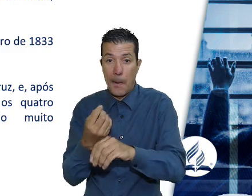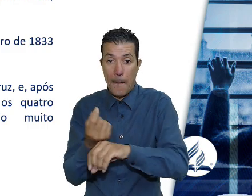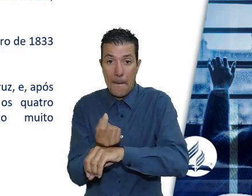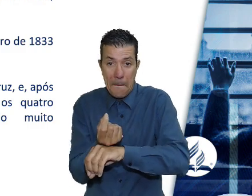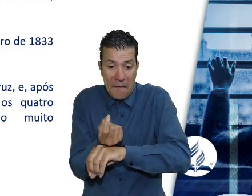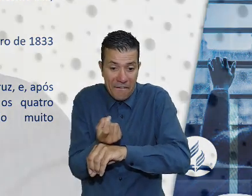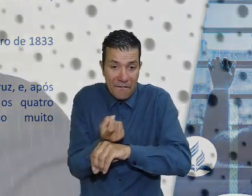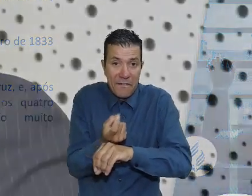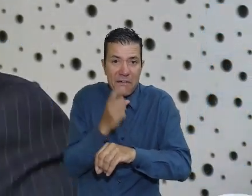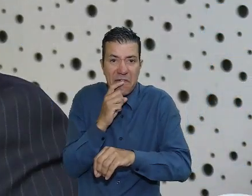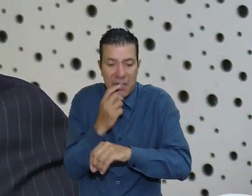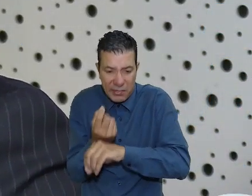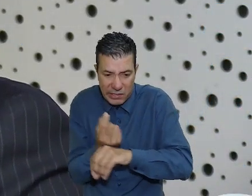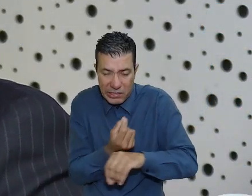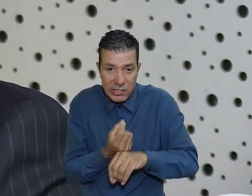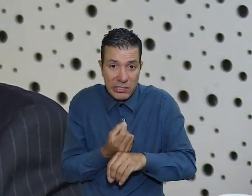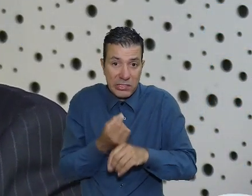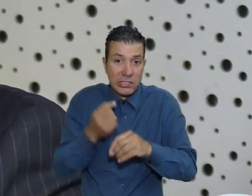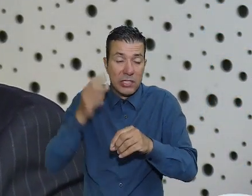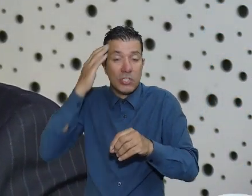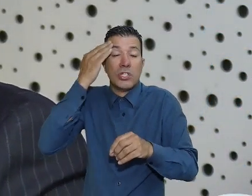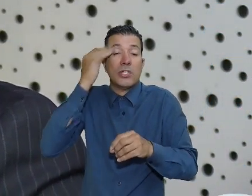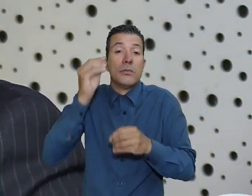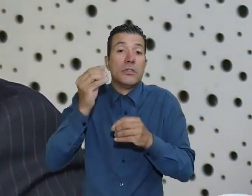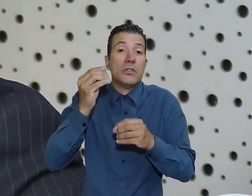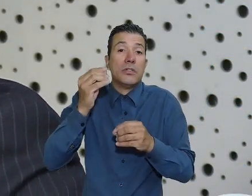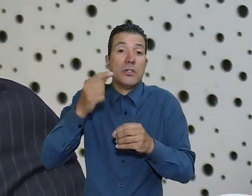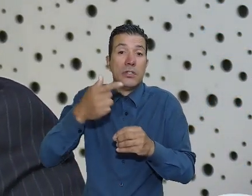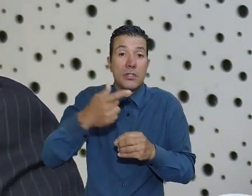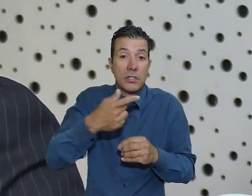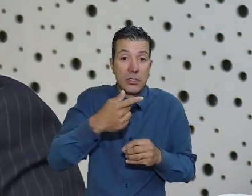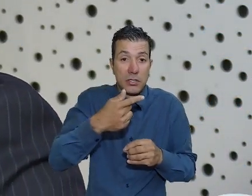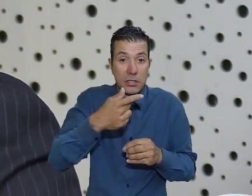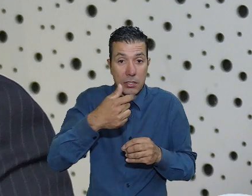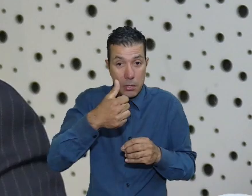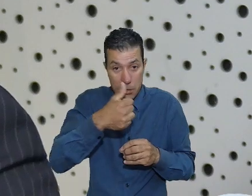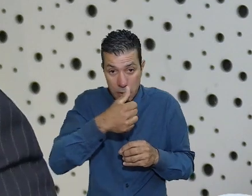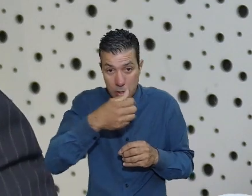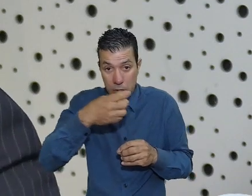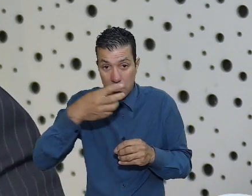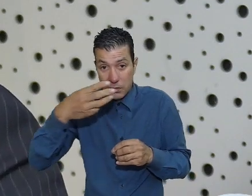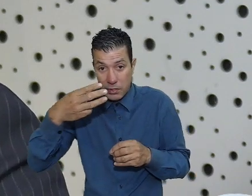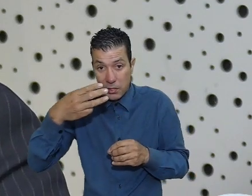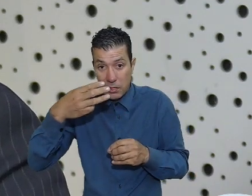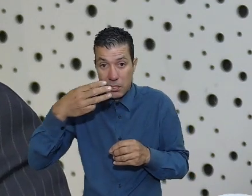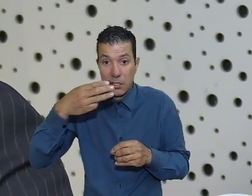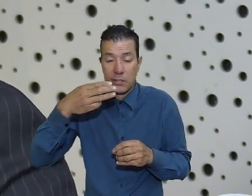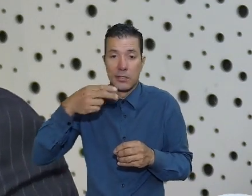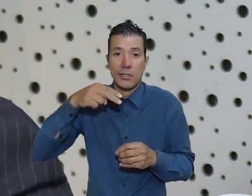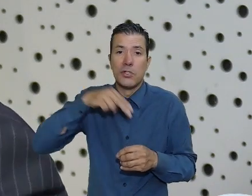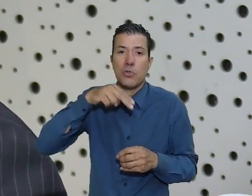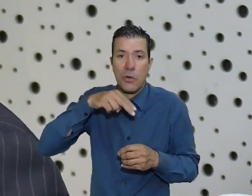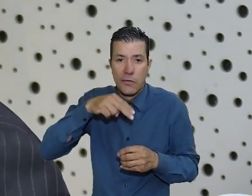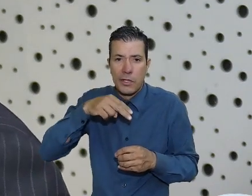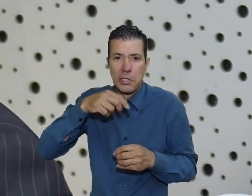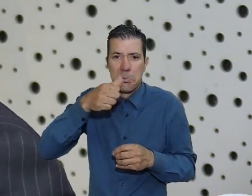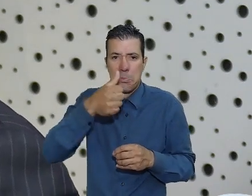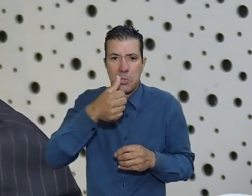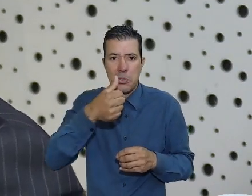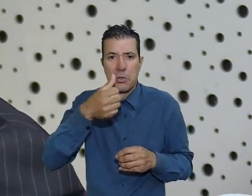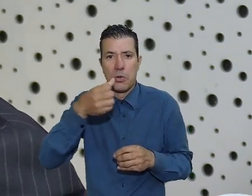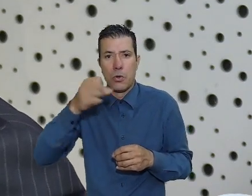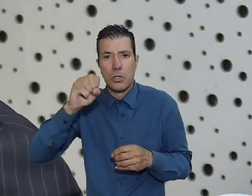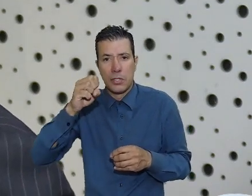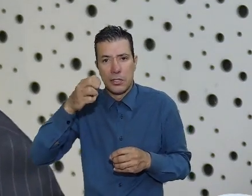Nós entendemos a grande queda das estrelas de 13 de novembro de 1833. Então, pastor Léo,